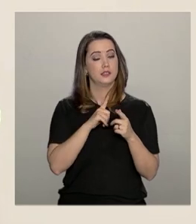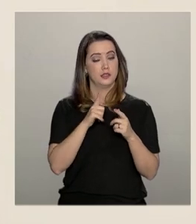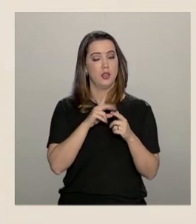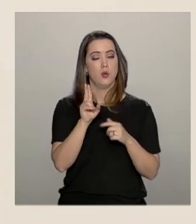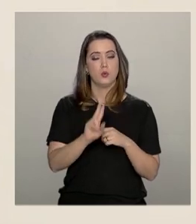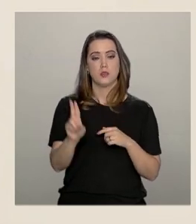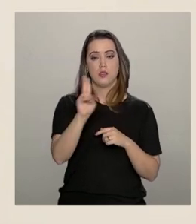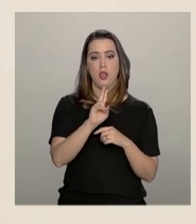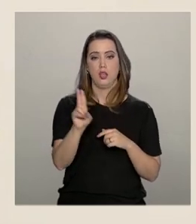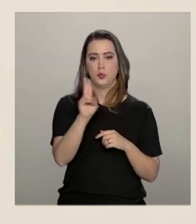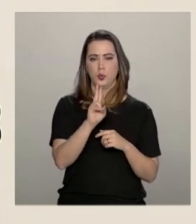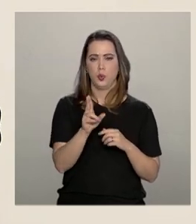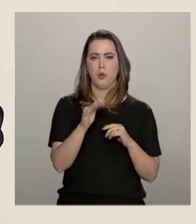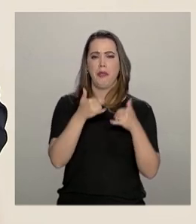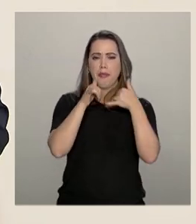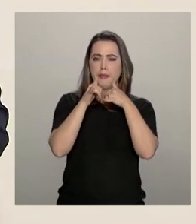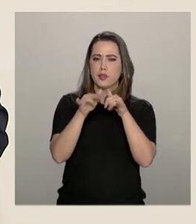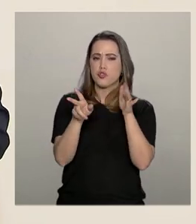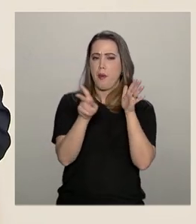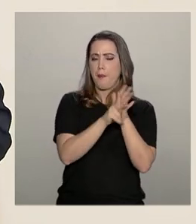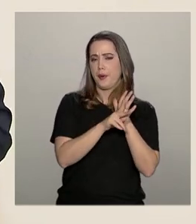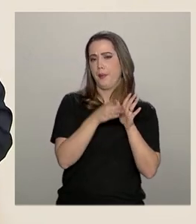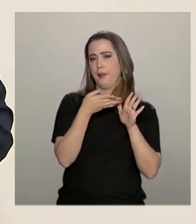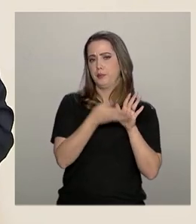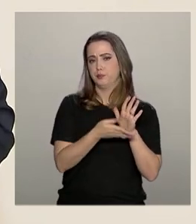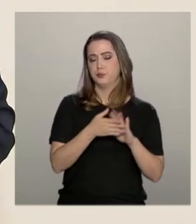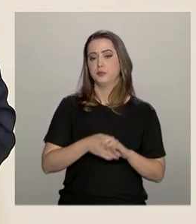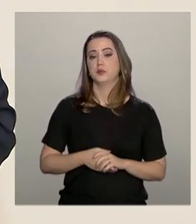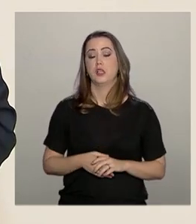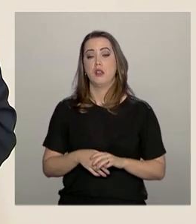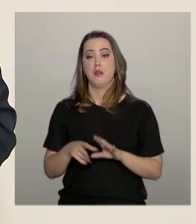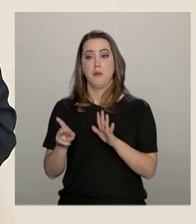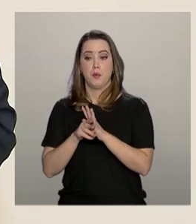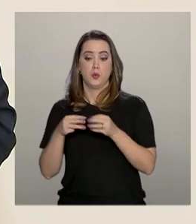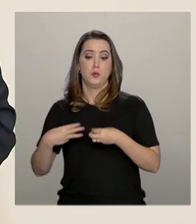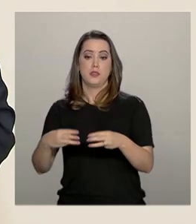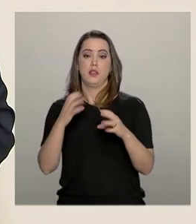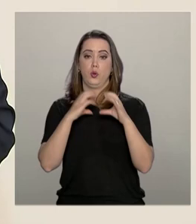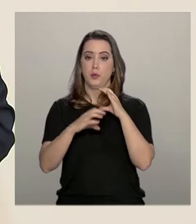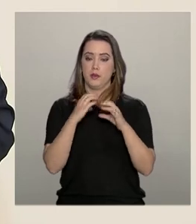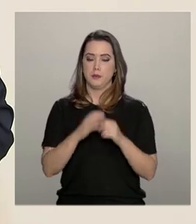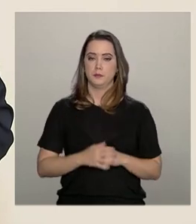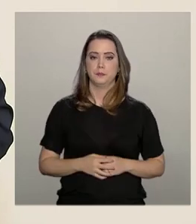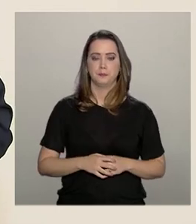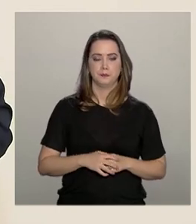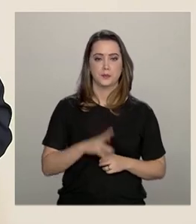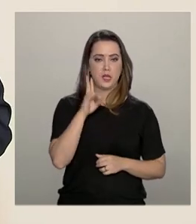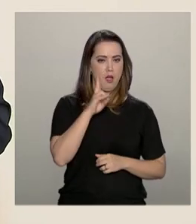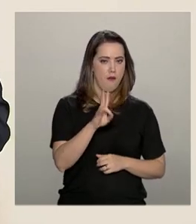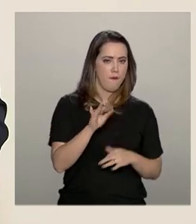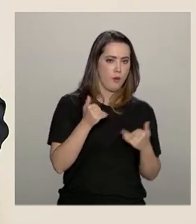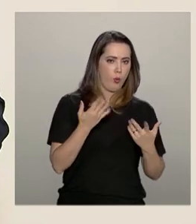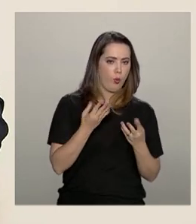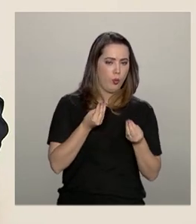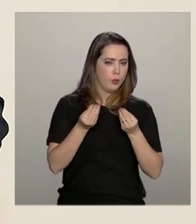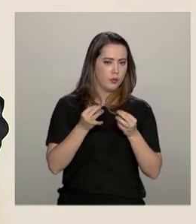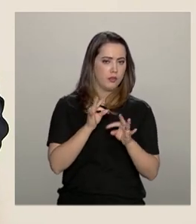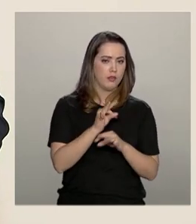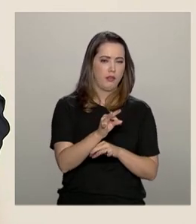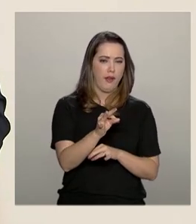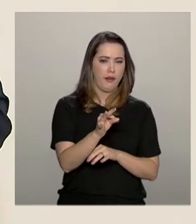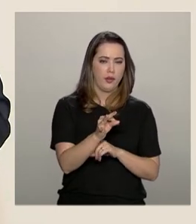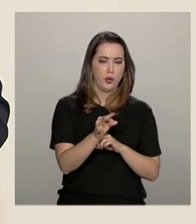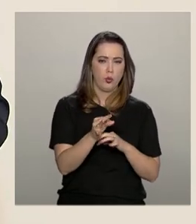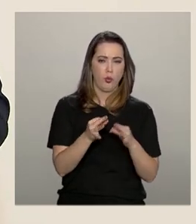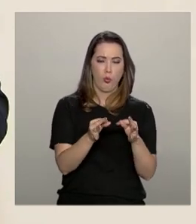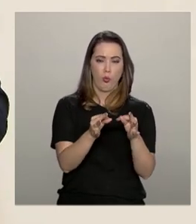com geradores, Ministério da Comunicação. acompanhamento técnico da equipe israelense